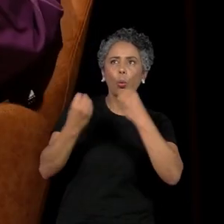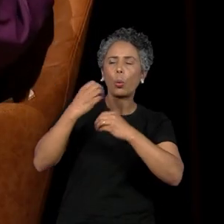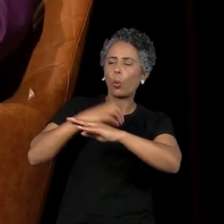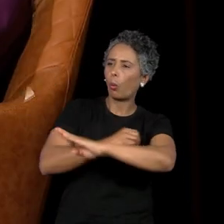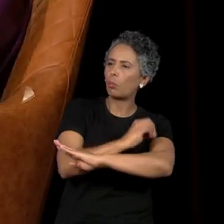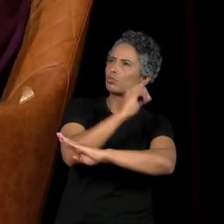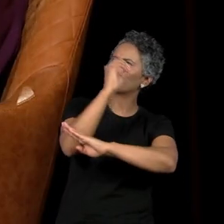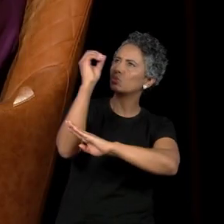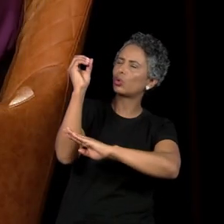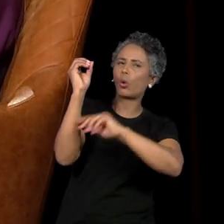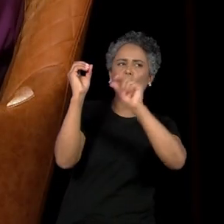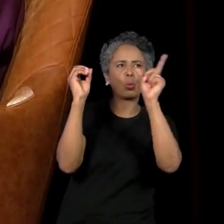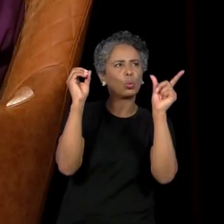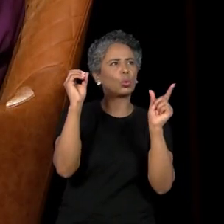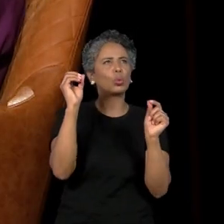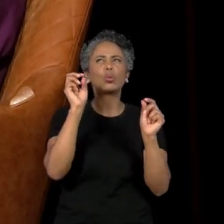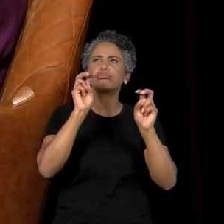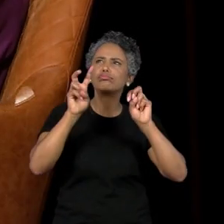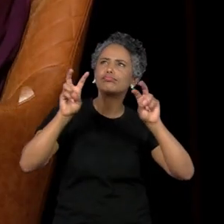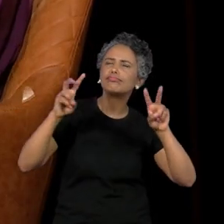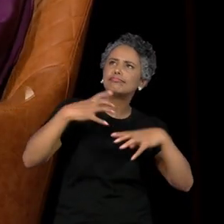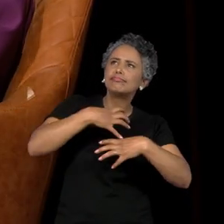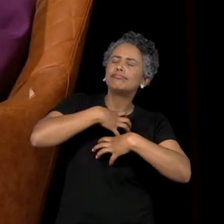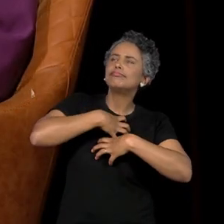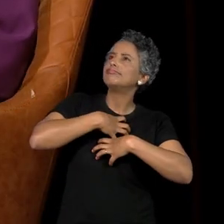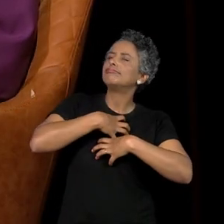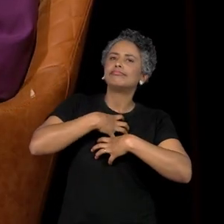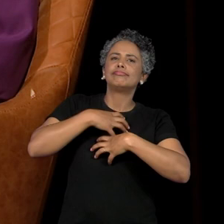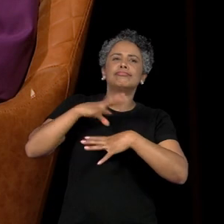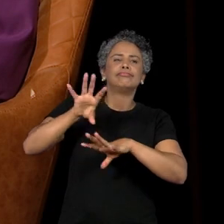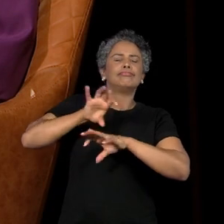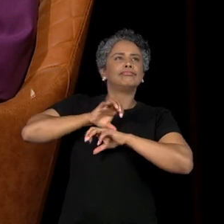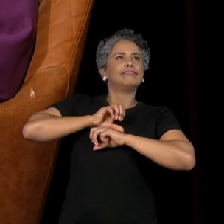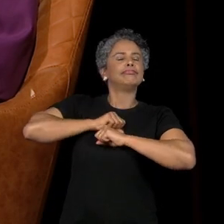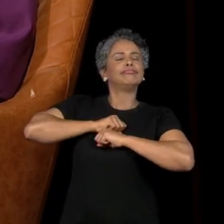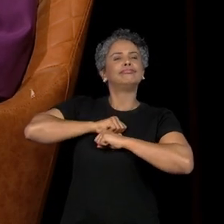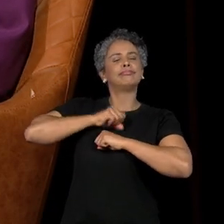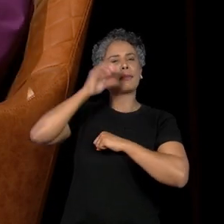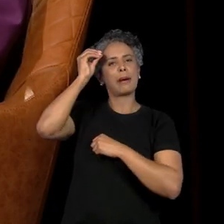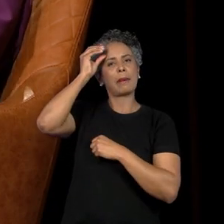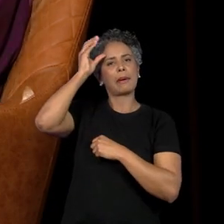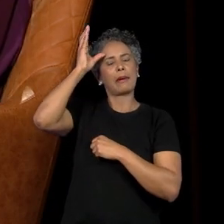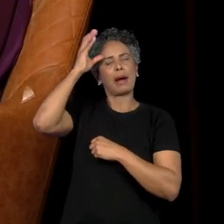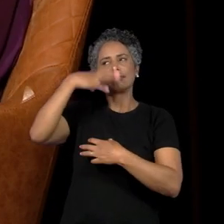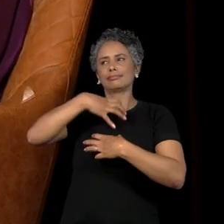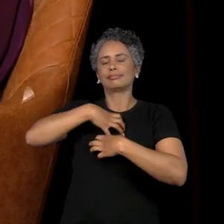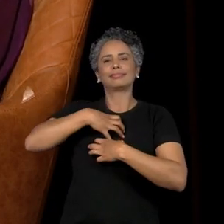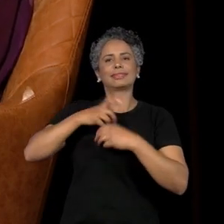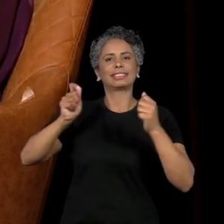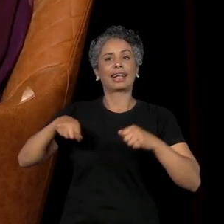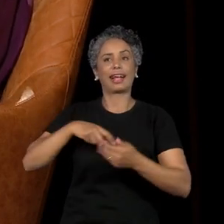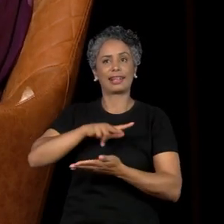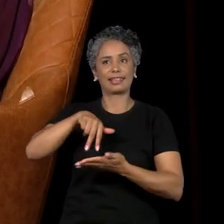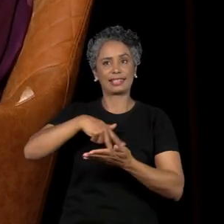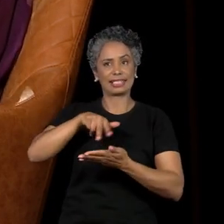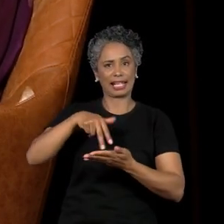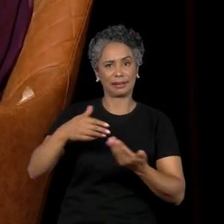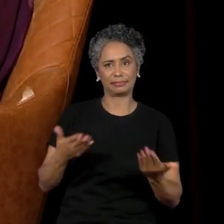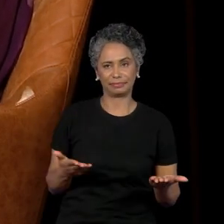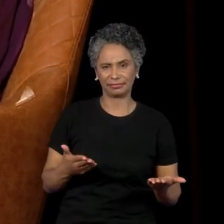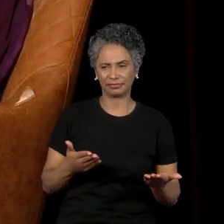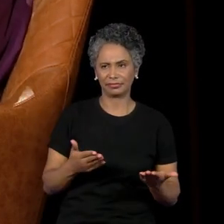os índios vieram e viram uma mãe loura. A gente pode chamar você de mãe, mãe,